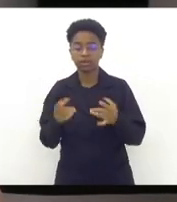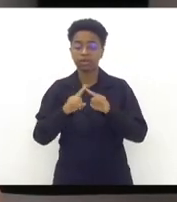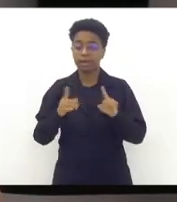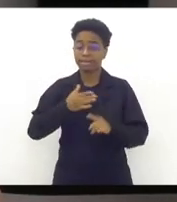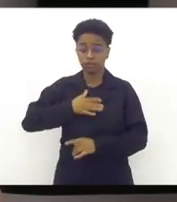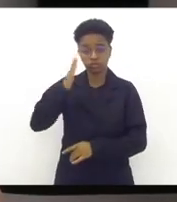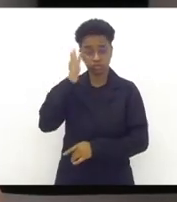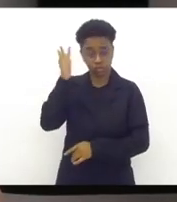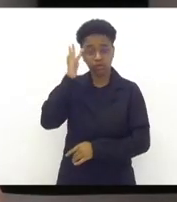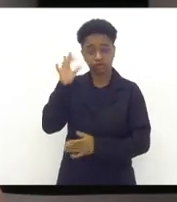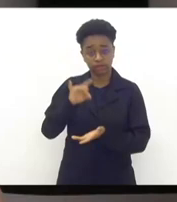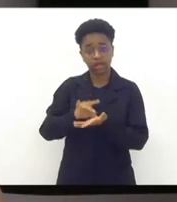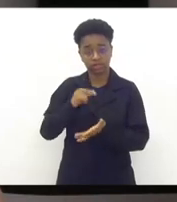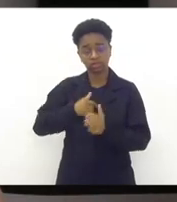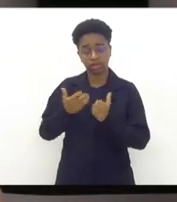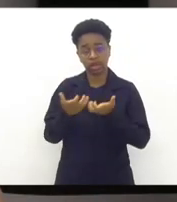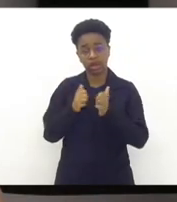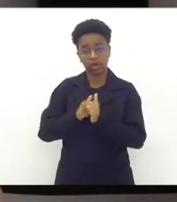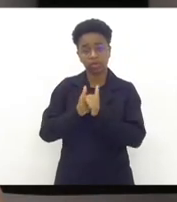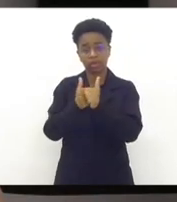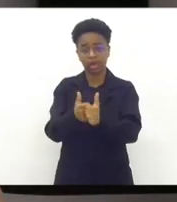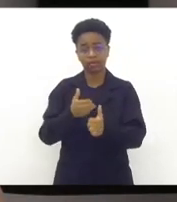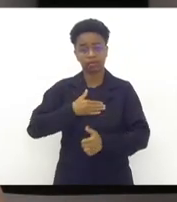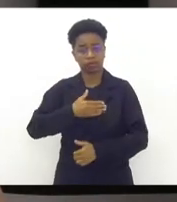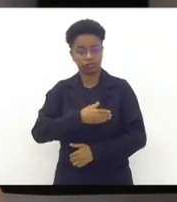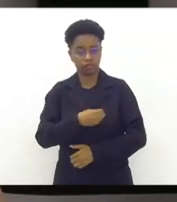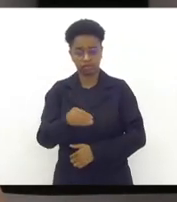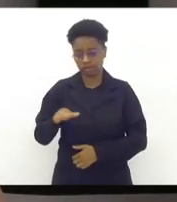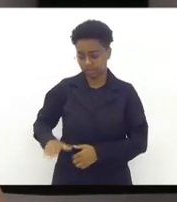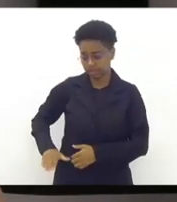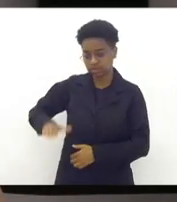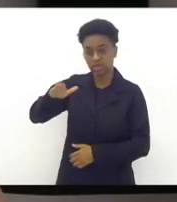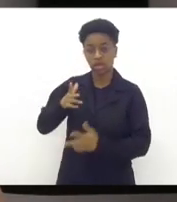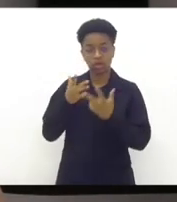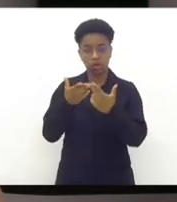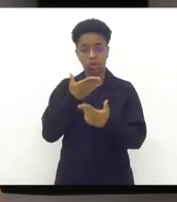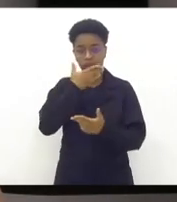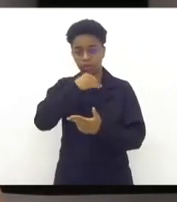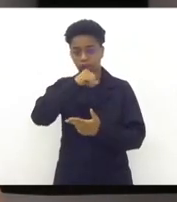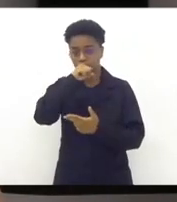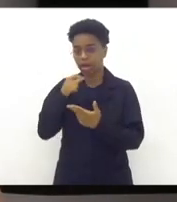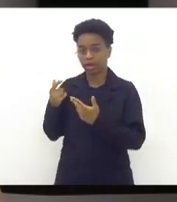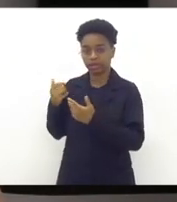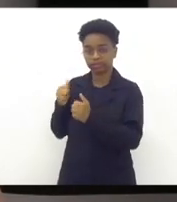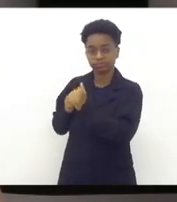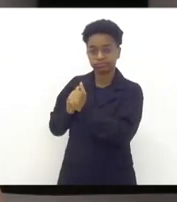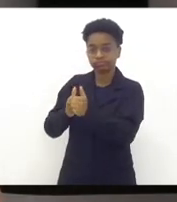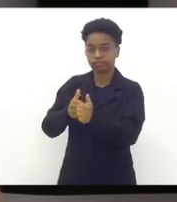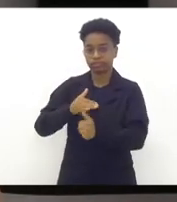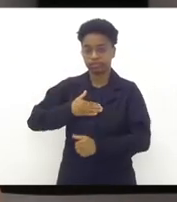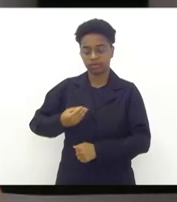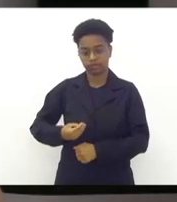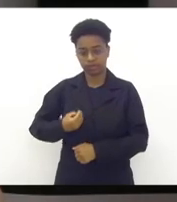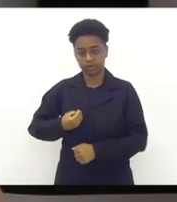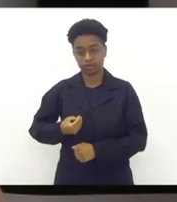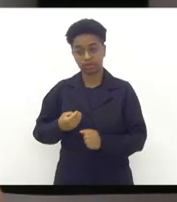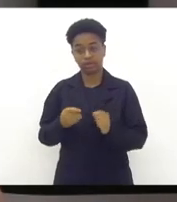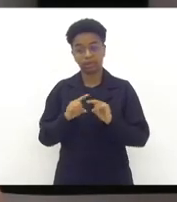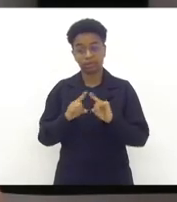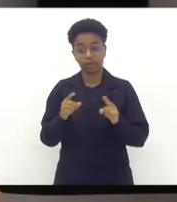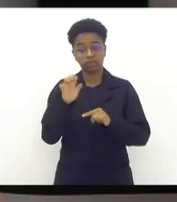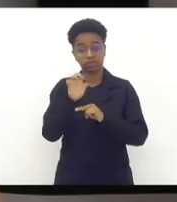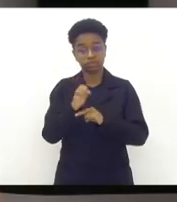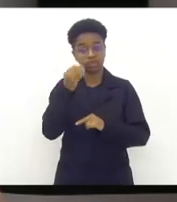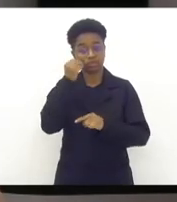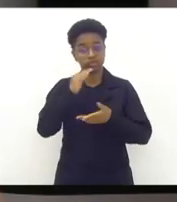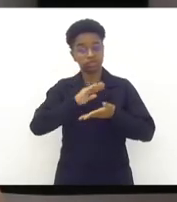sabe? Acompanhar ali os passos do filho, igual meu pai sempre acompanhou meus passos. E o Estado queria tirar